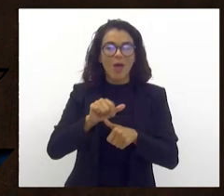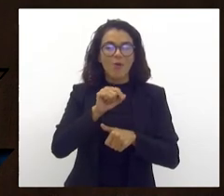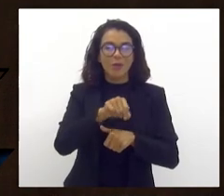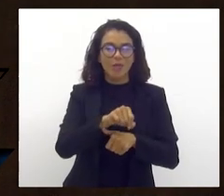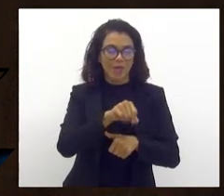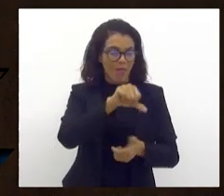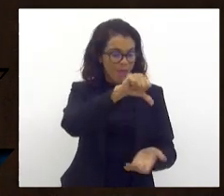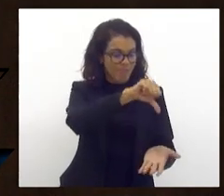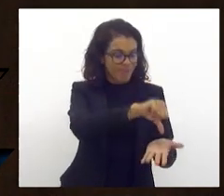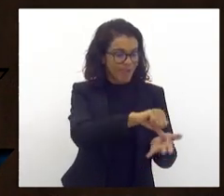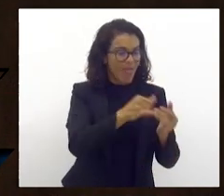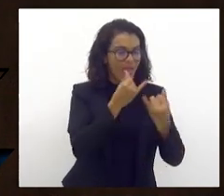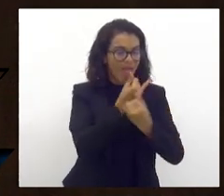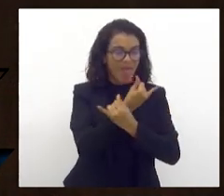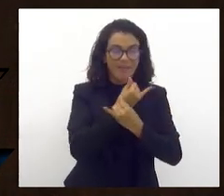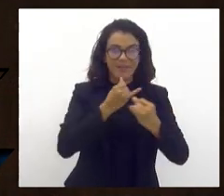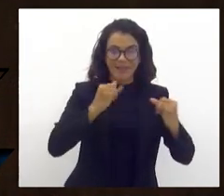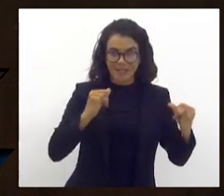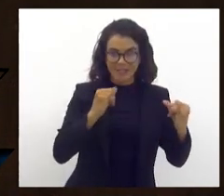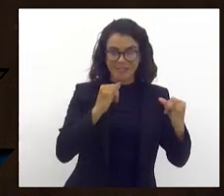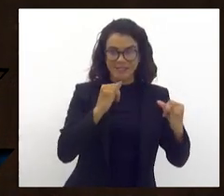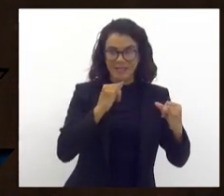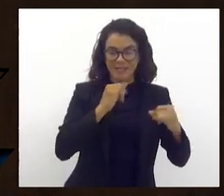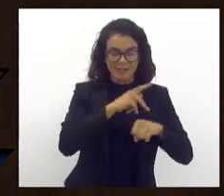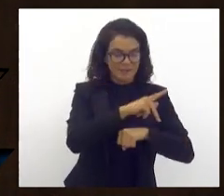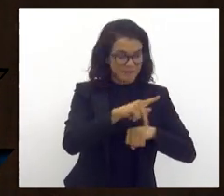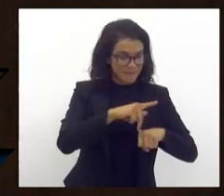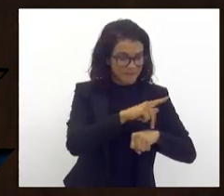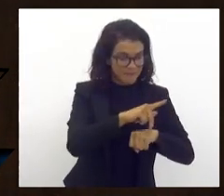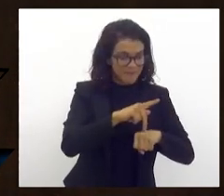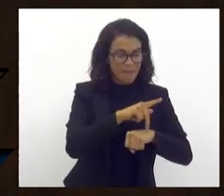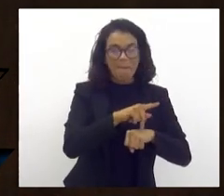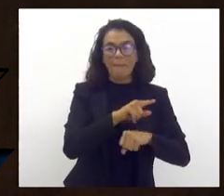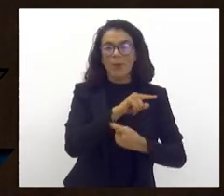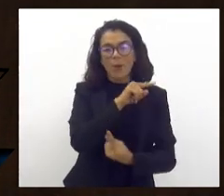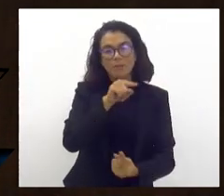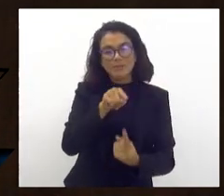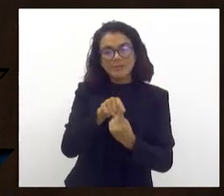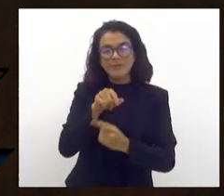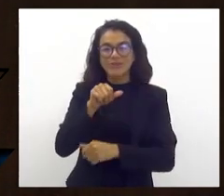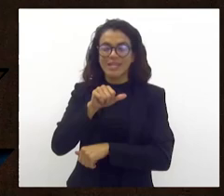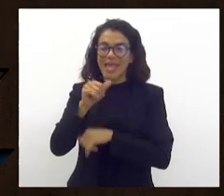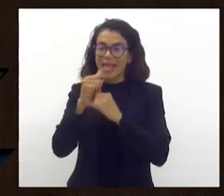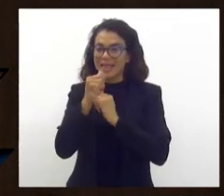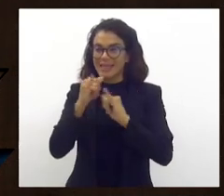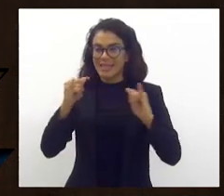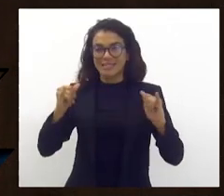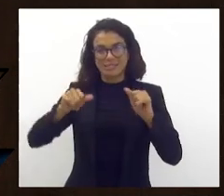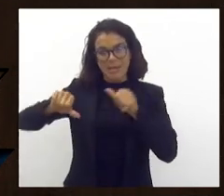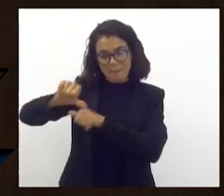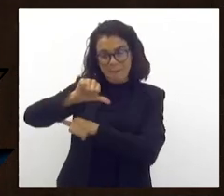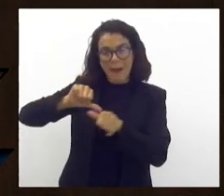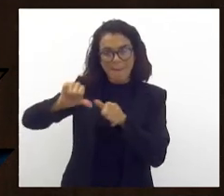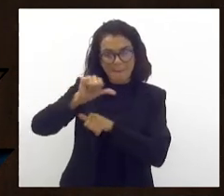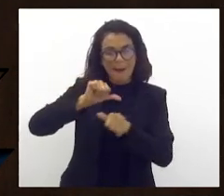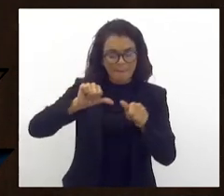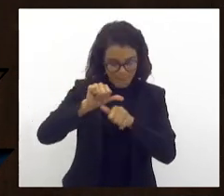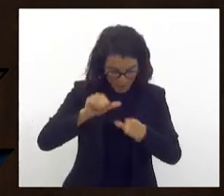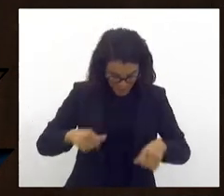nosso país, não é? Para energias renováveis, o que está em profunda